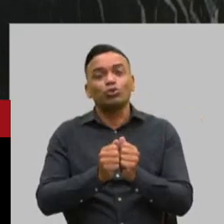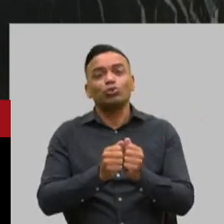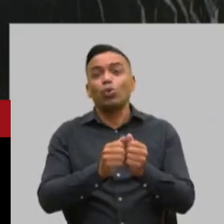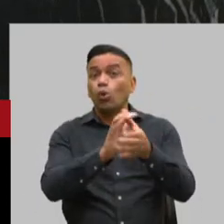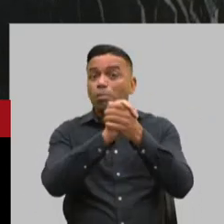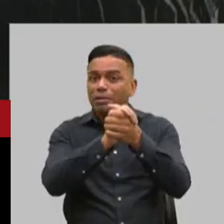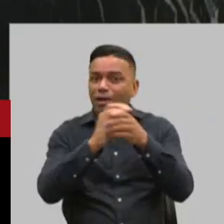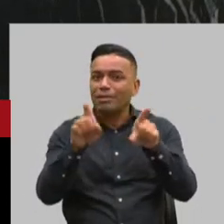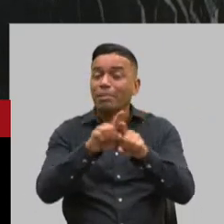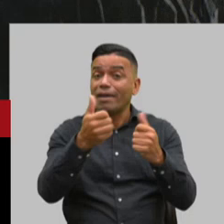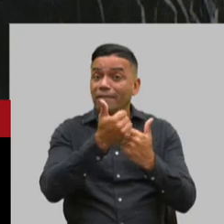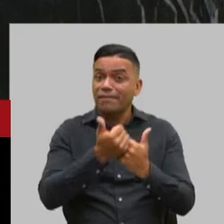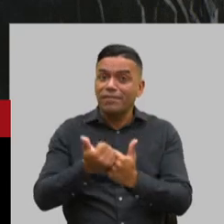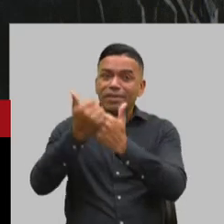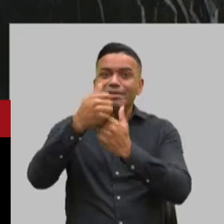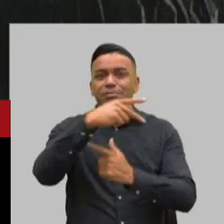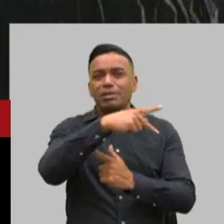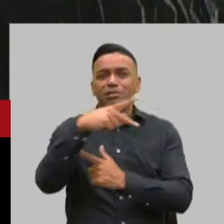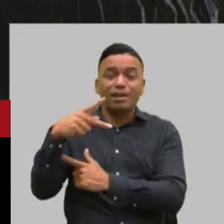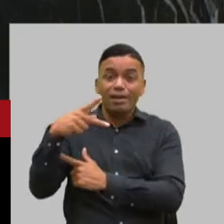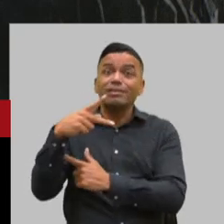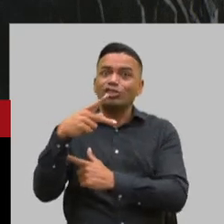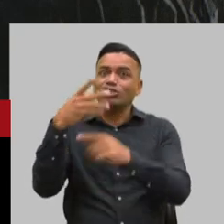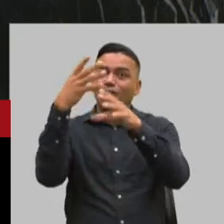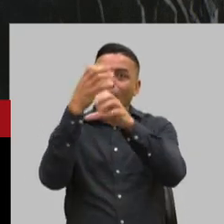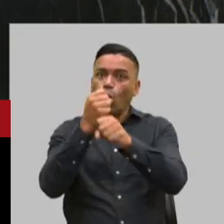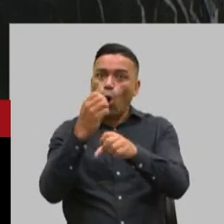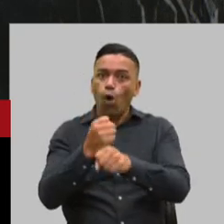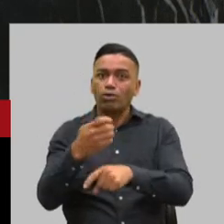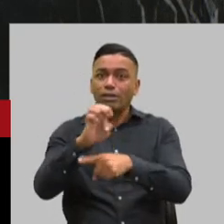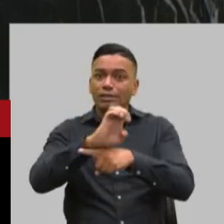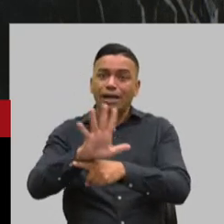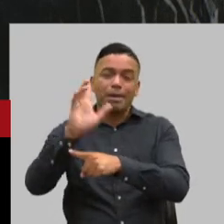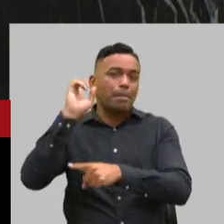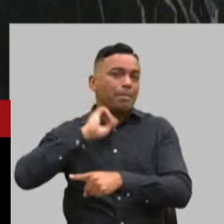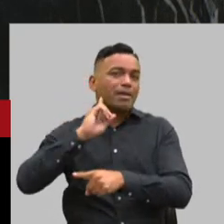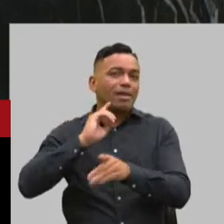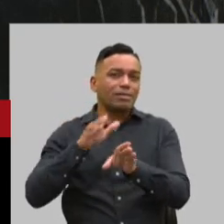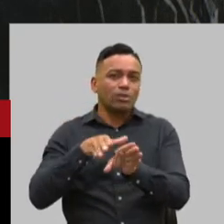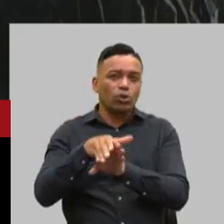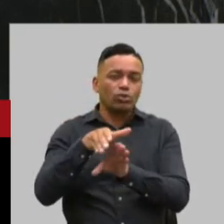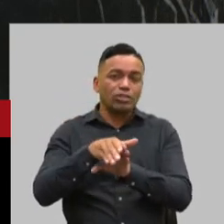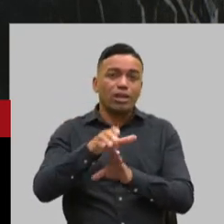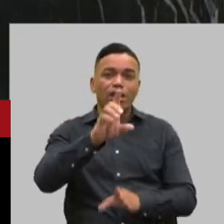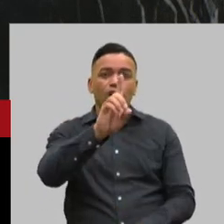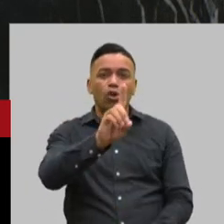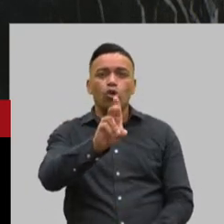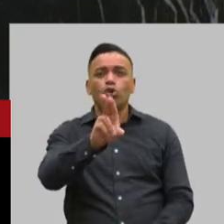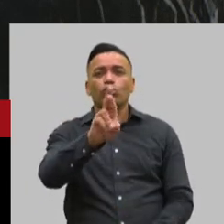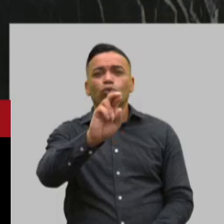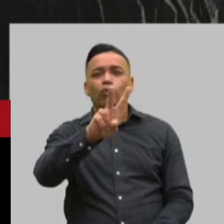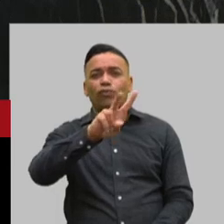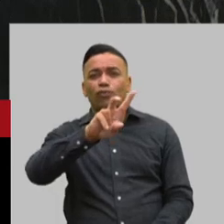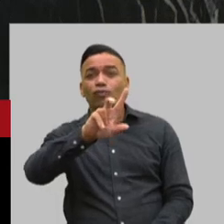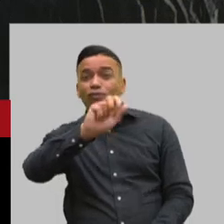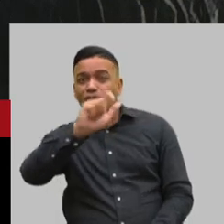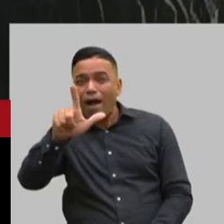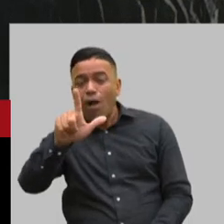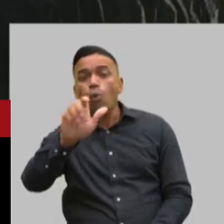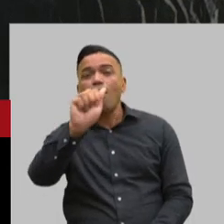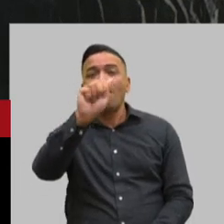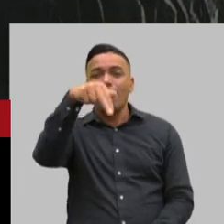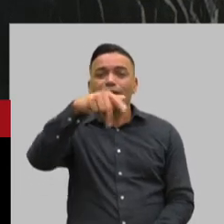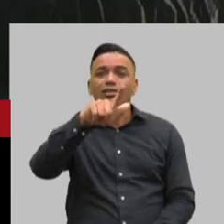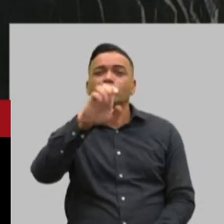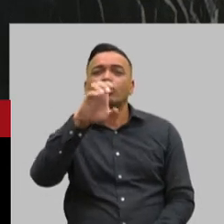senhor vice-presidente do Tribunal de Contas do Estado de Minas Gerais, o conselheiro Durval Ângelo Andrade. Muito obrigada, Durval Ângelo,